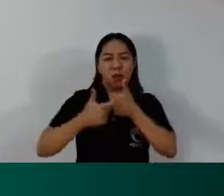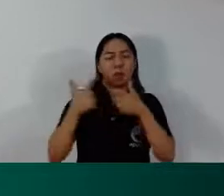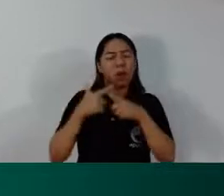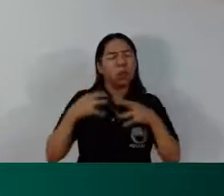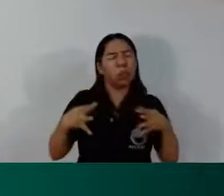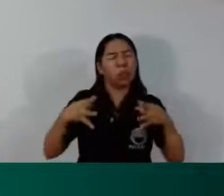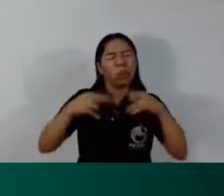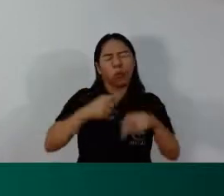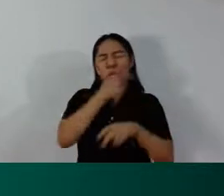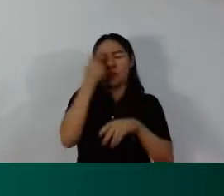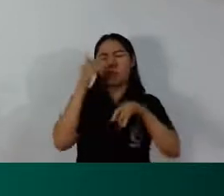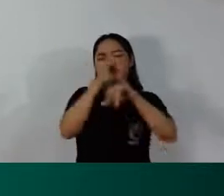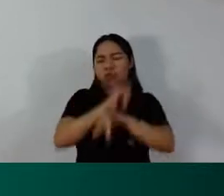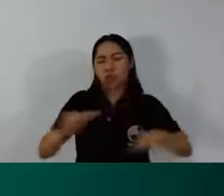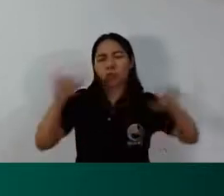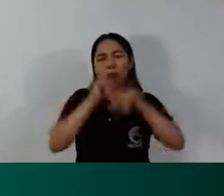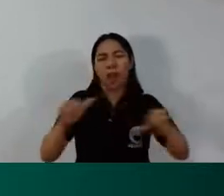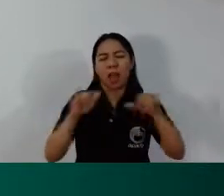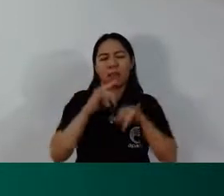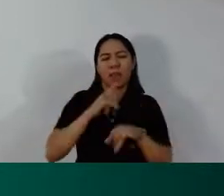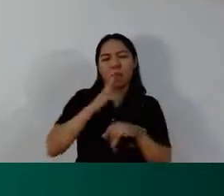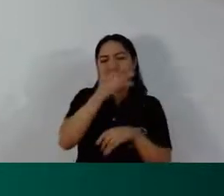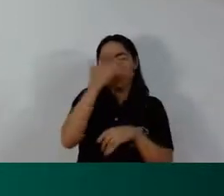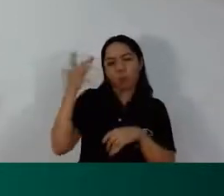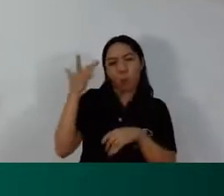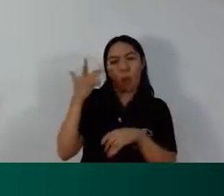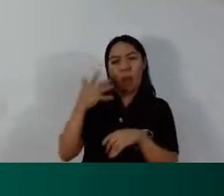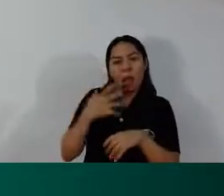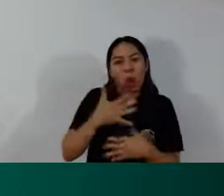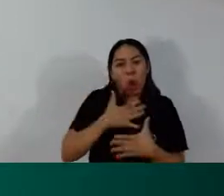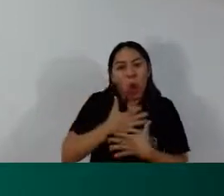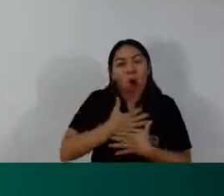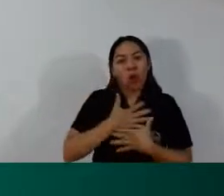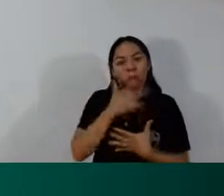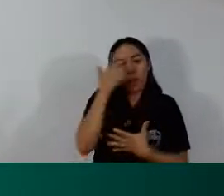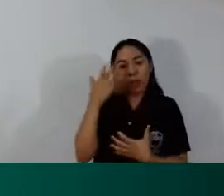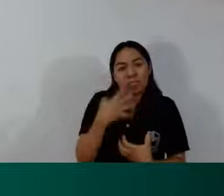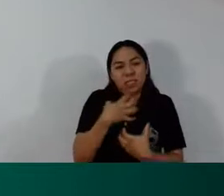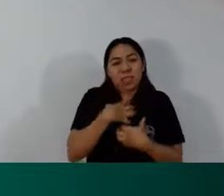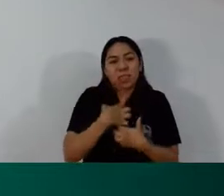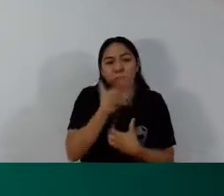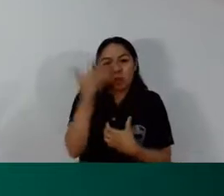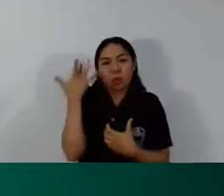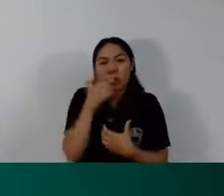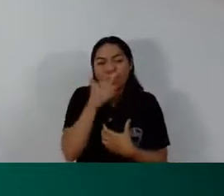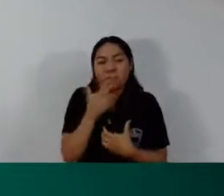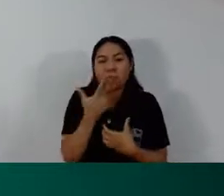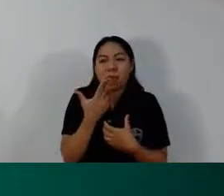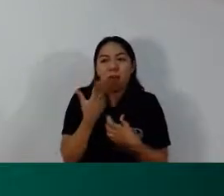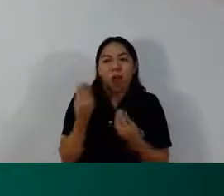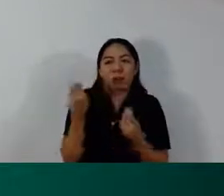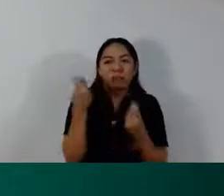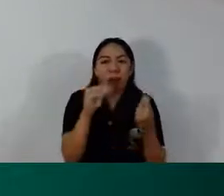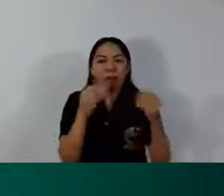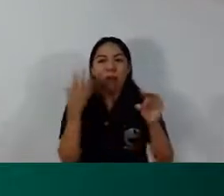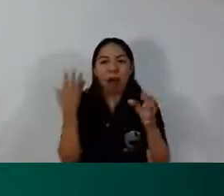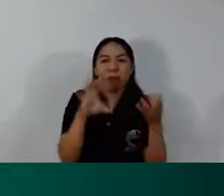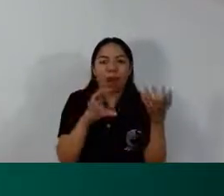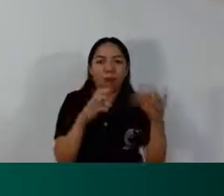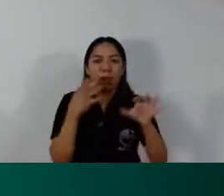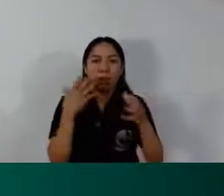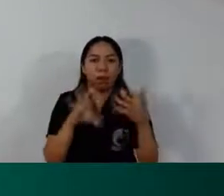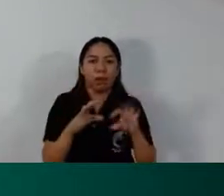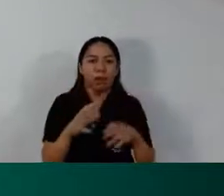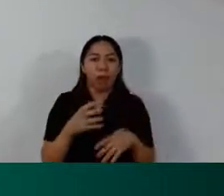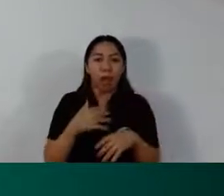divulgado todo mundo que era fã quem sabe porque ele se sente parte do Fortaleza ensinar eles criam conteúdo para Fortaleza ordinária hoje em dia Fortaleza ordinário são